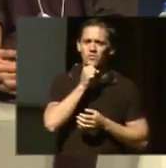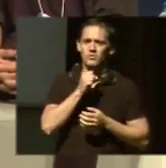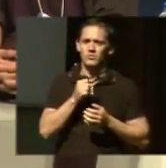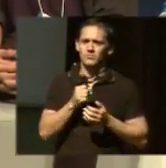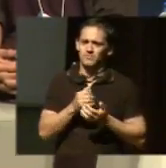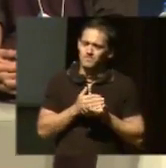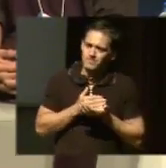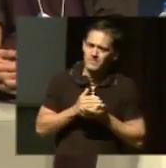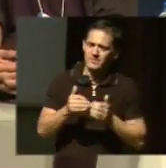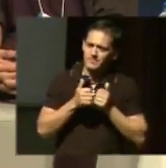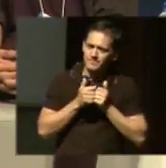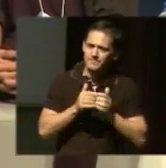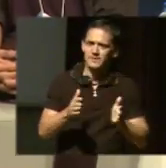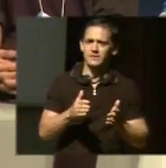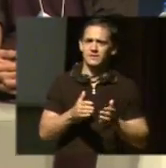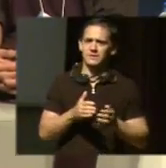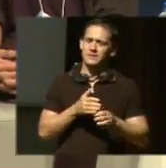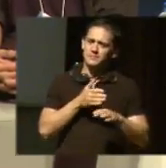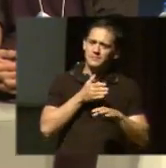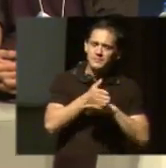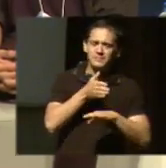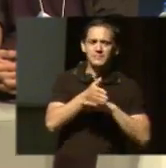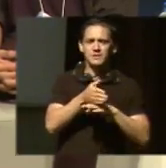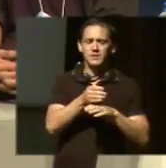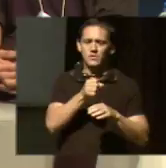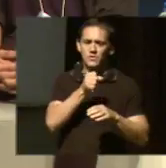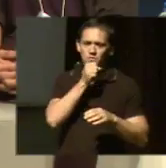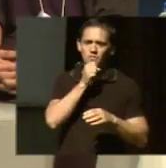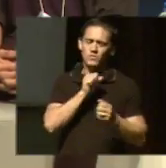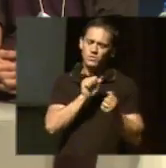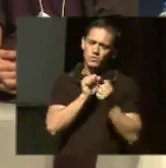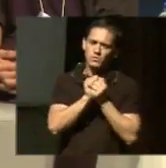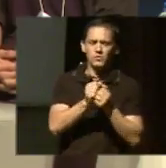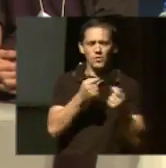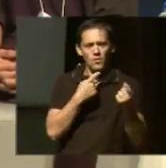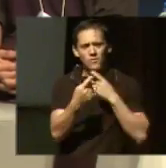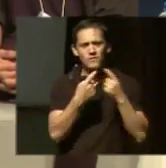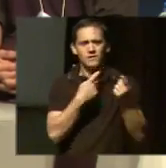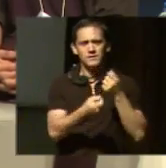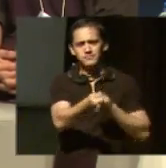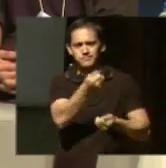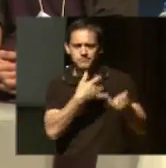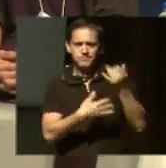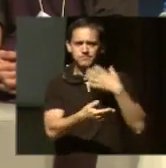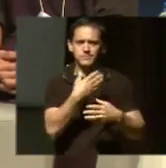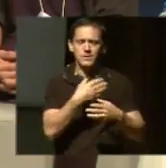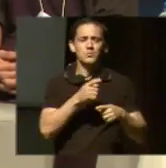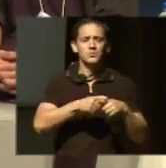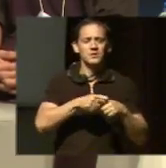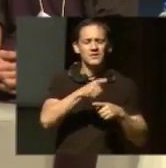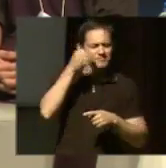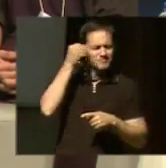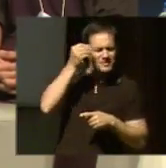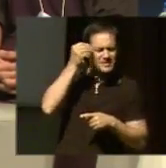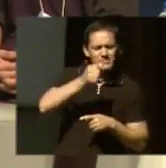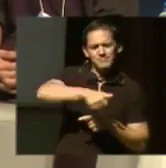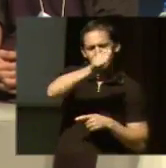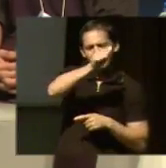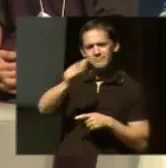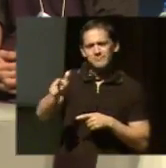iniciativa de conversar com seus avós, porque eles sabem mais até mesmo que os seus pais. Desculpe.